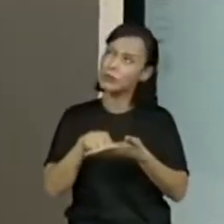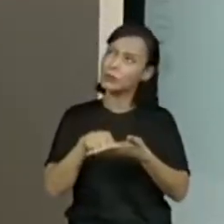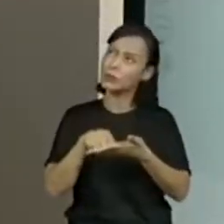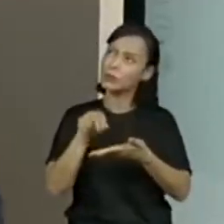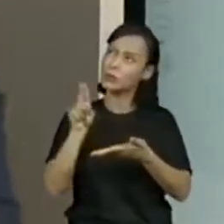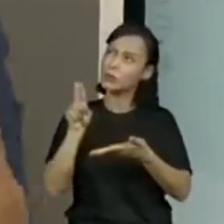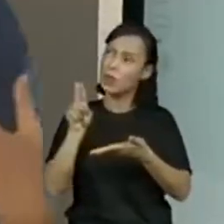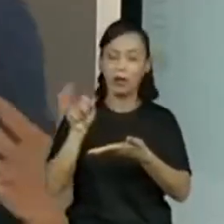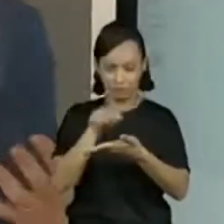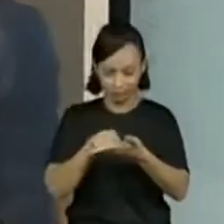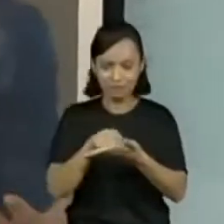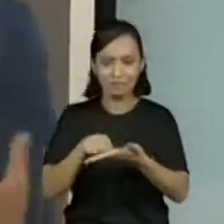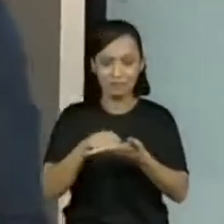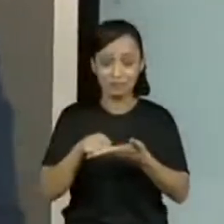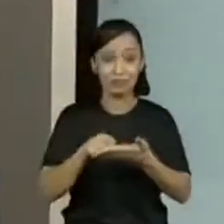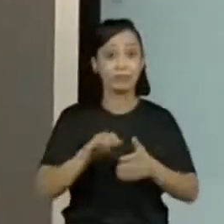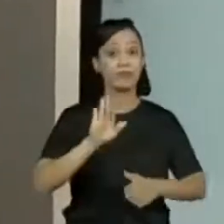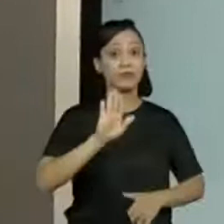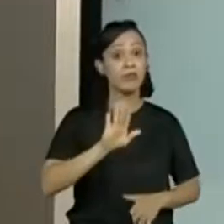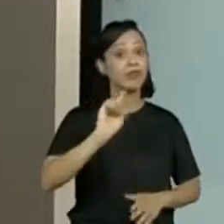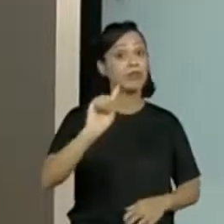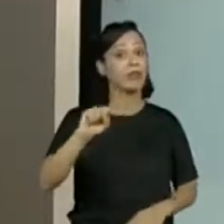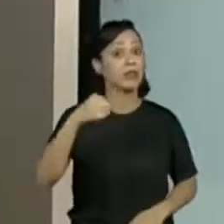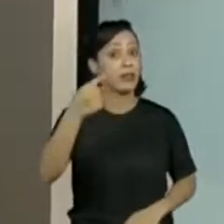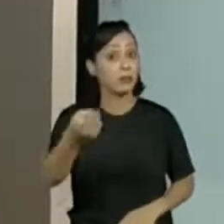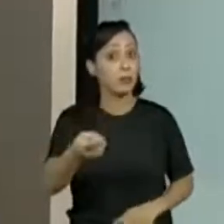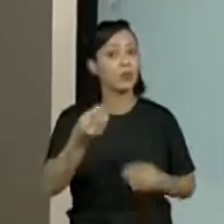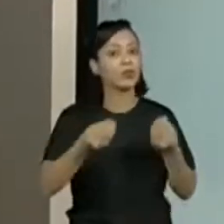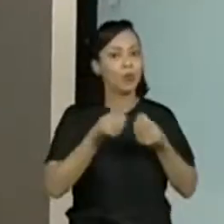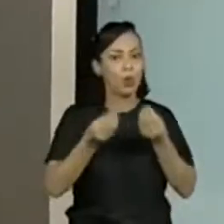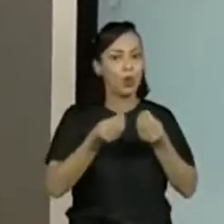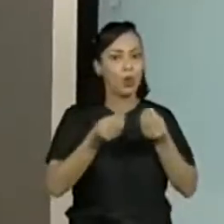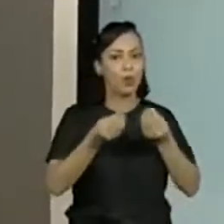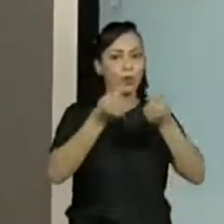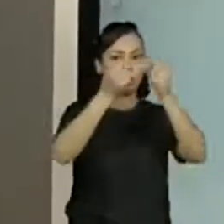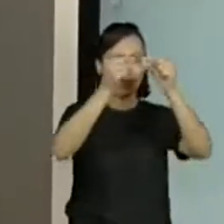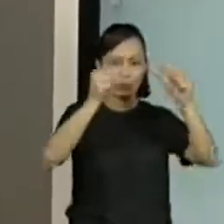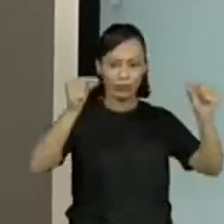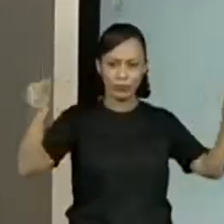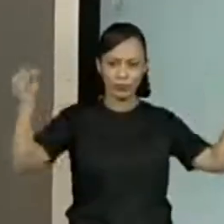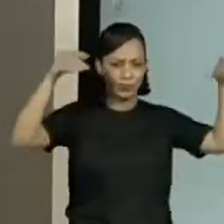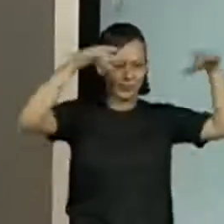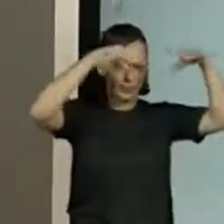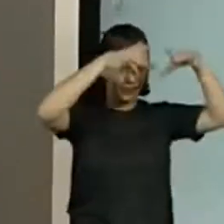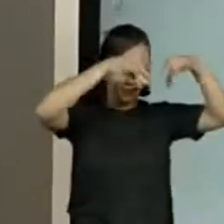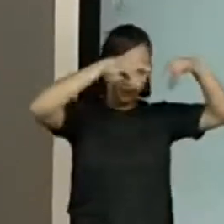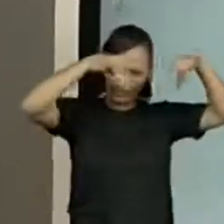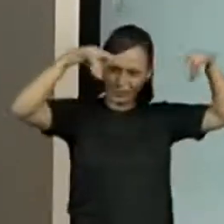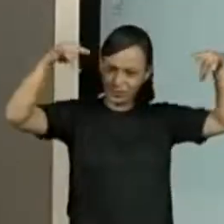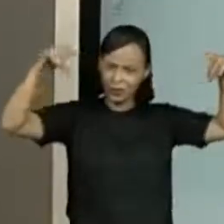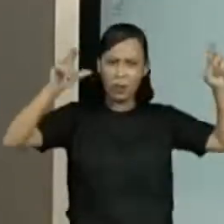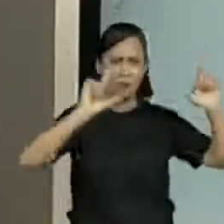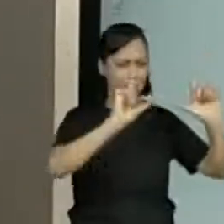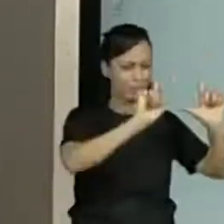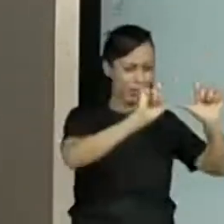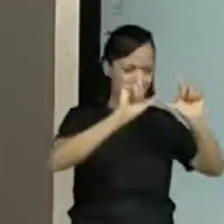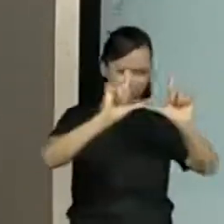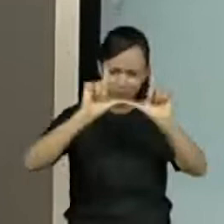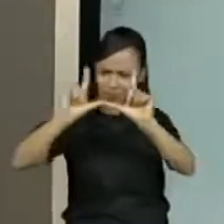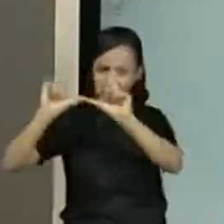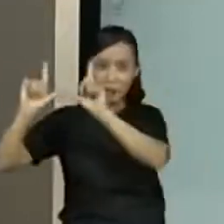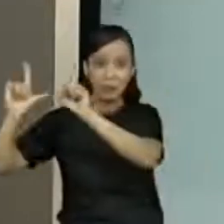Lembrando que a gente vai fazer um mural varal de preferências e nesse varal a escrita tem que estar